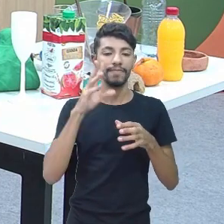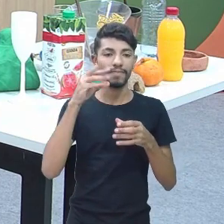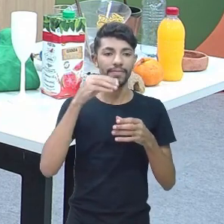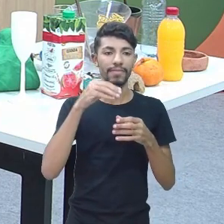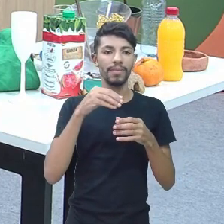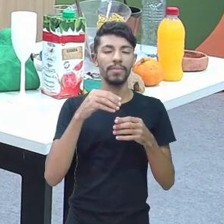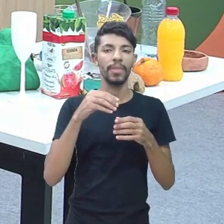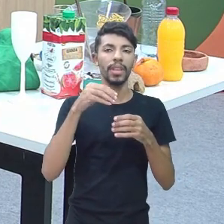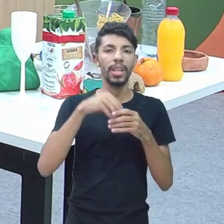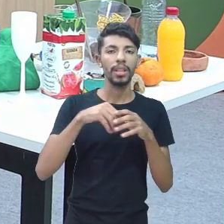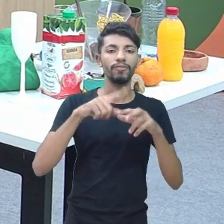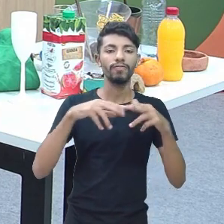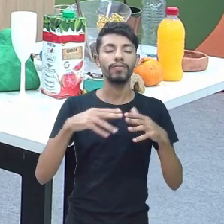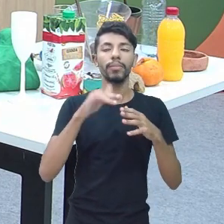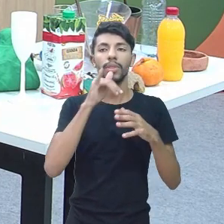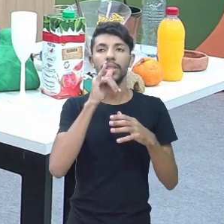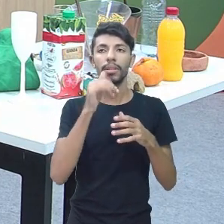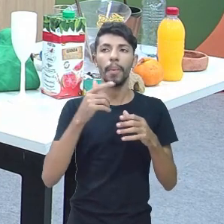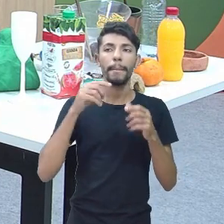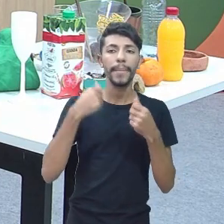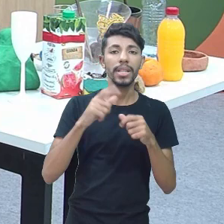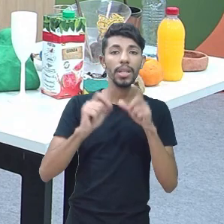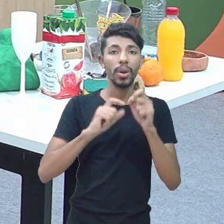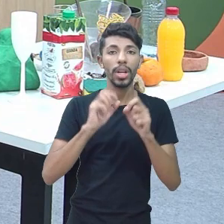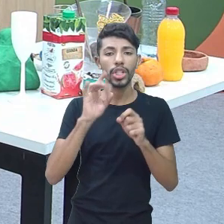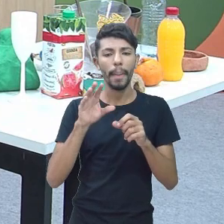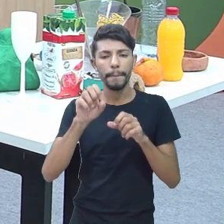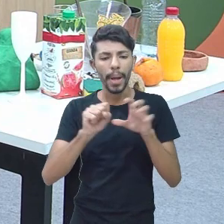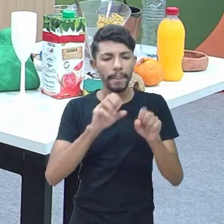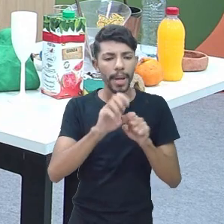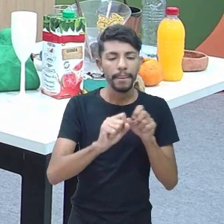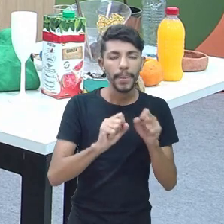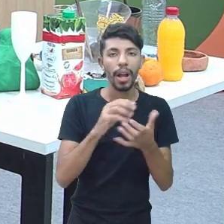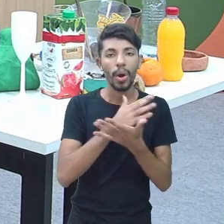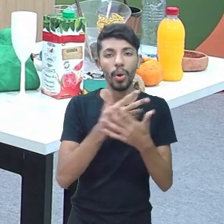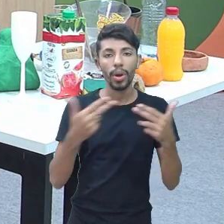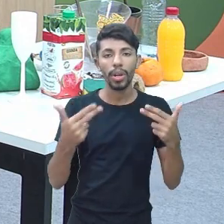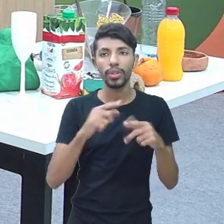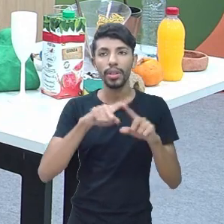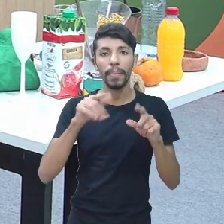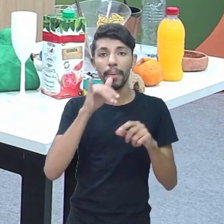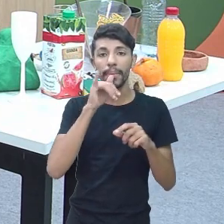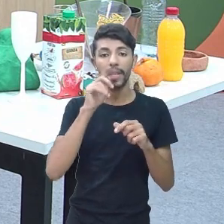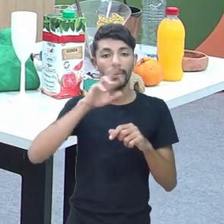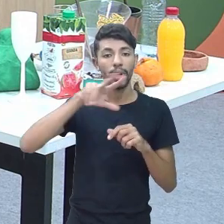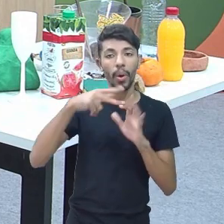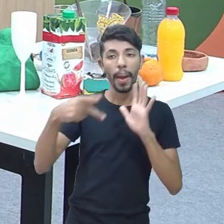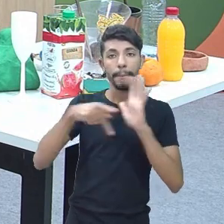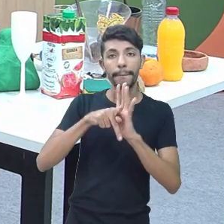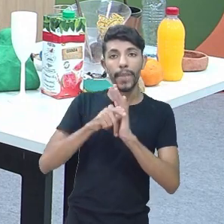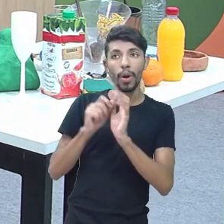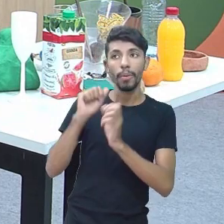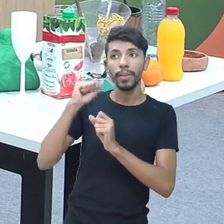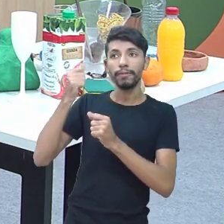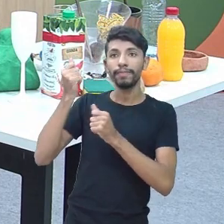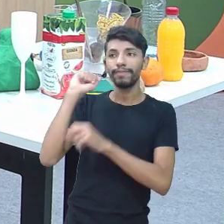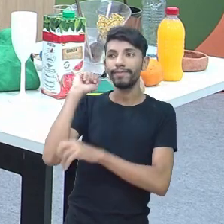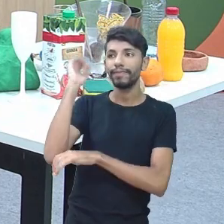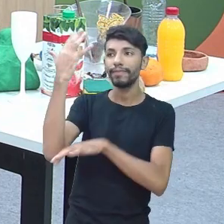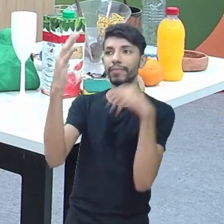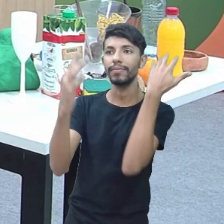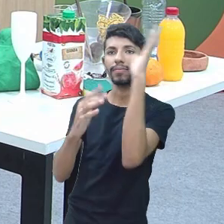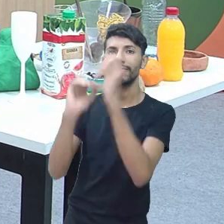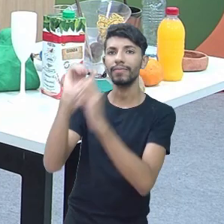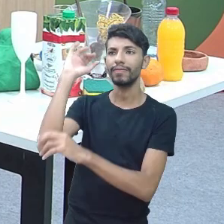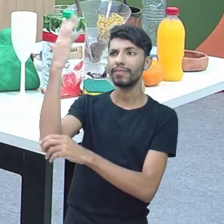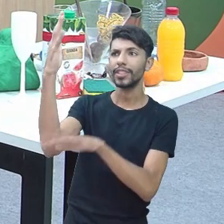de pequenas partes, pequenas essências para a produção, mas não foi tirado, vamos dizer assim, ele não é extraído diretamente da